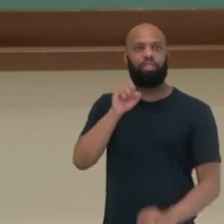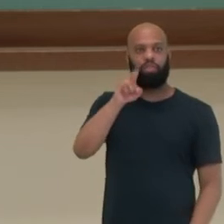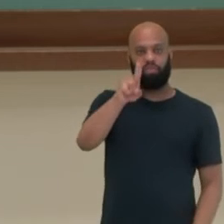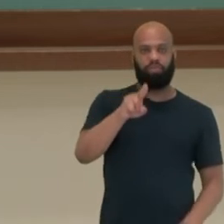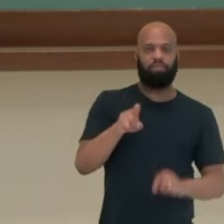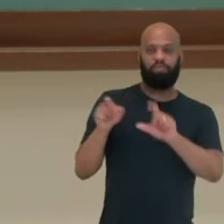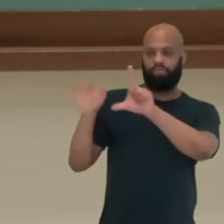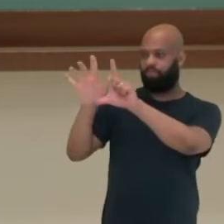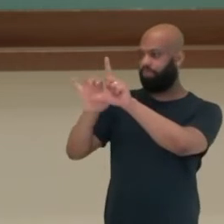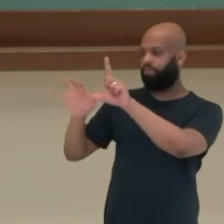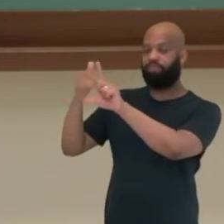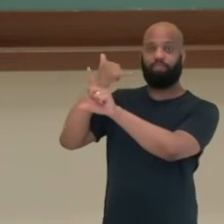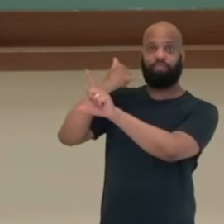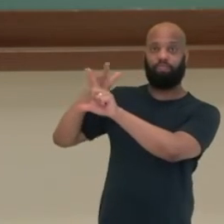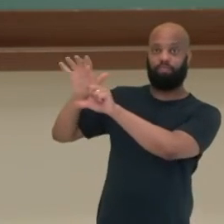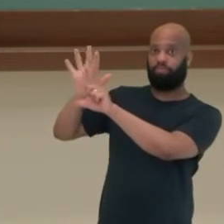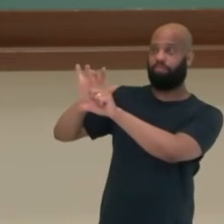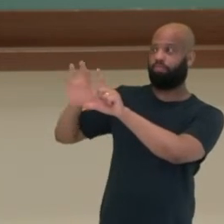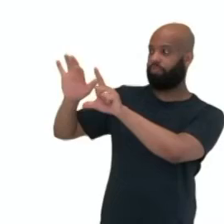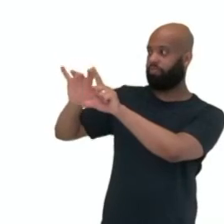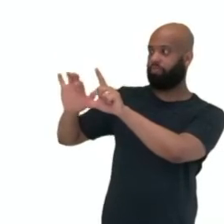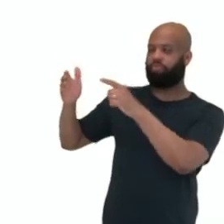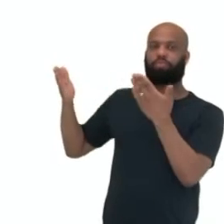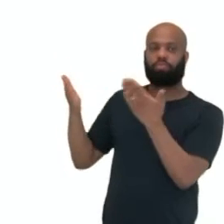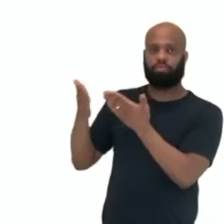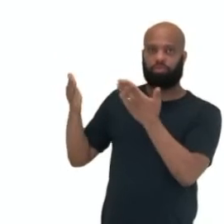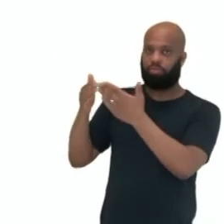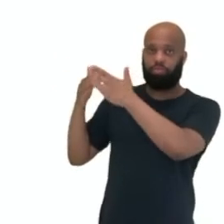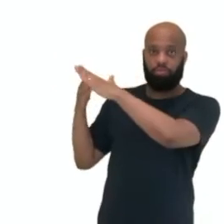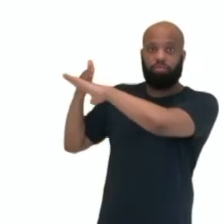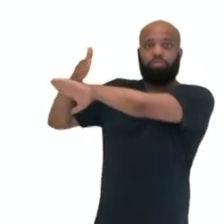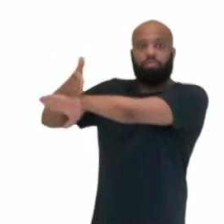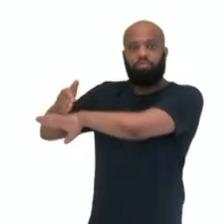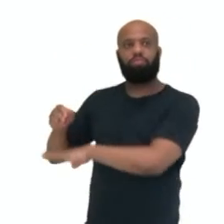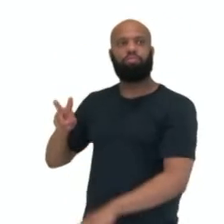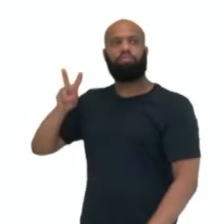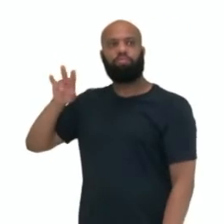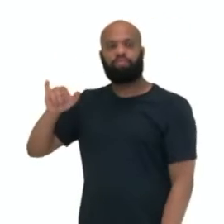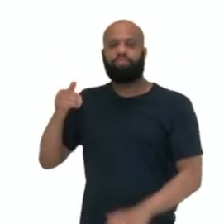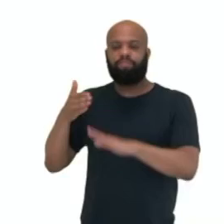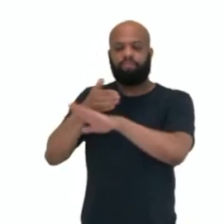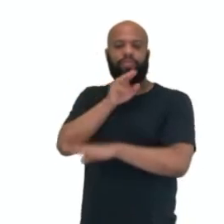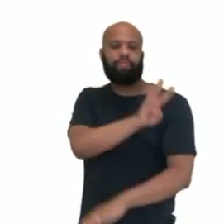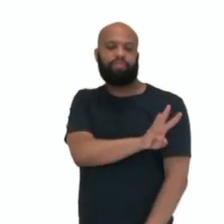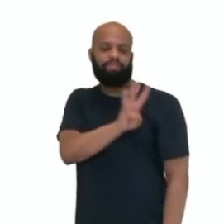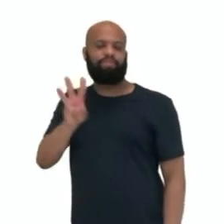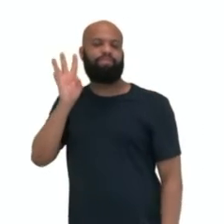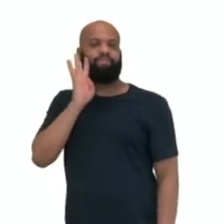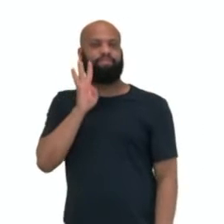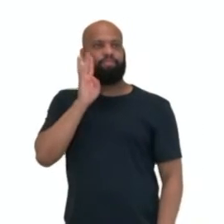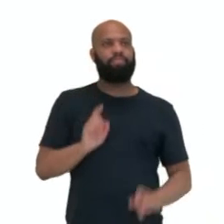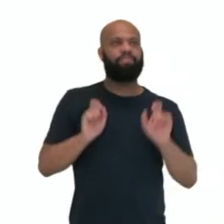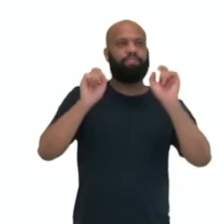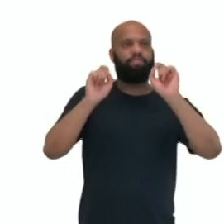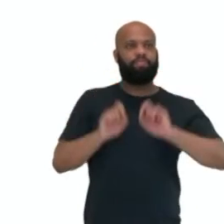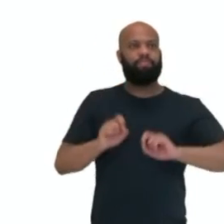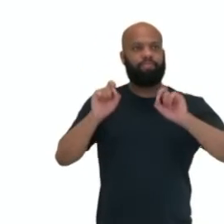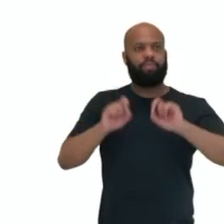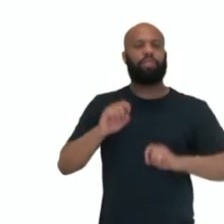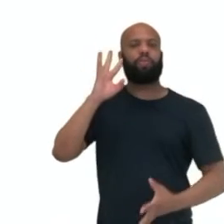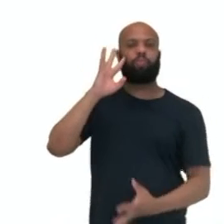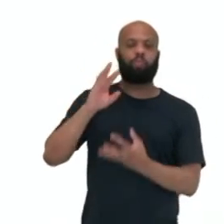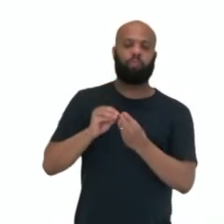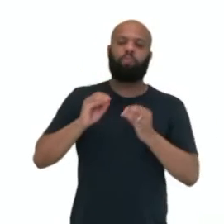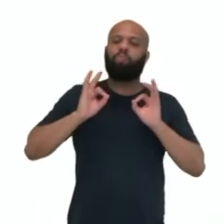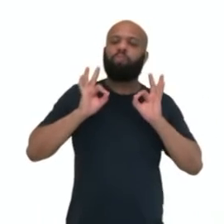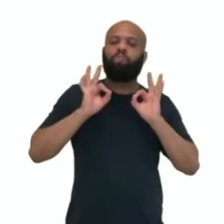celular para o QR Code que vai aparecer aí na sua tela, você vai ser levado então para um site muito bacana, onde você vai poder entender